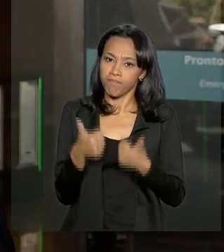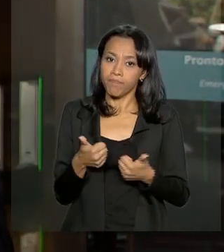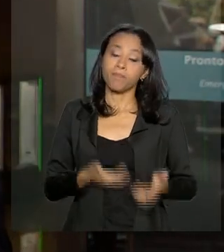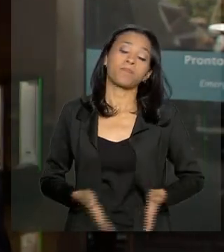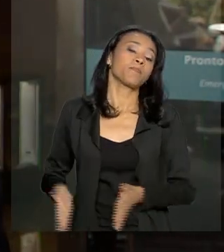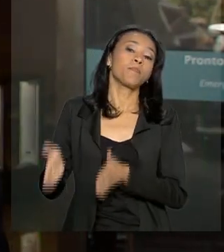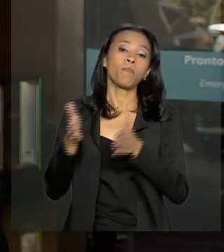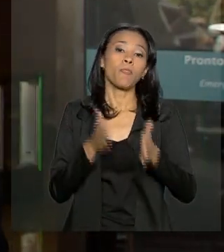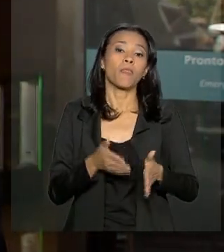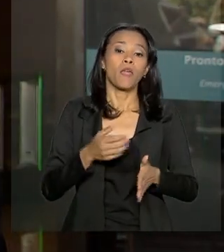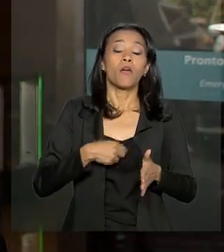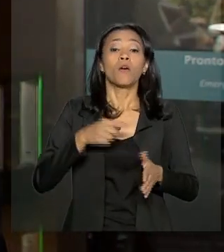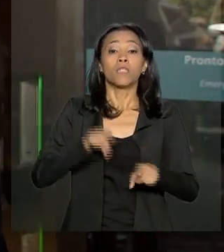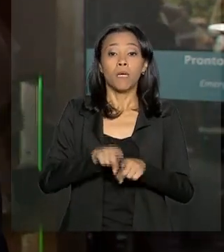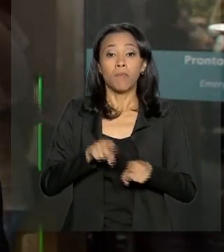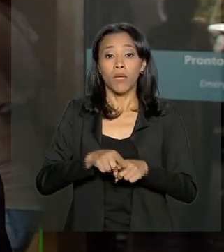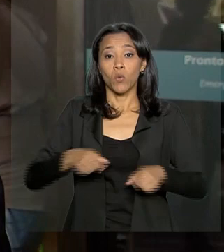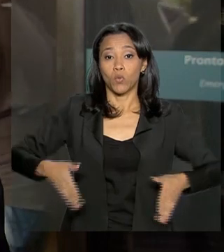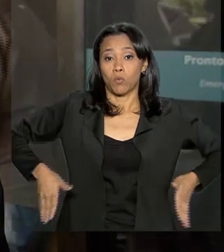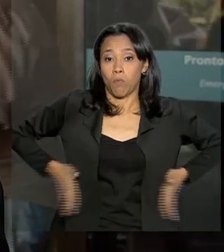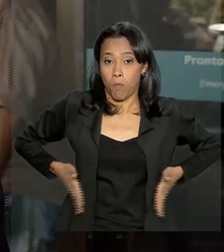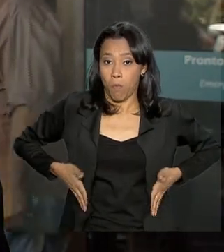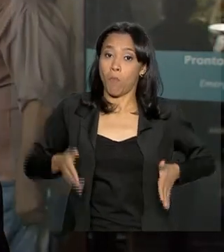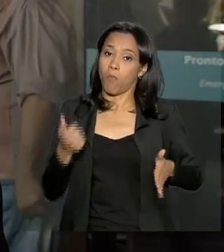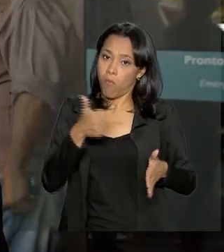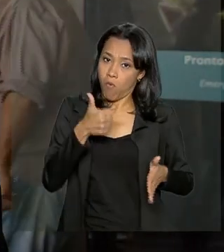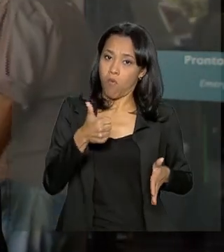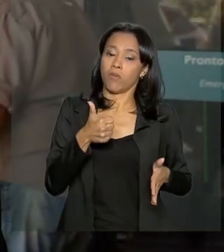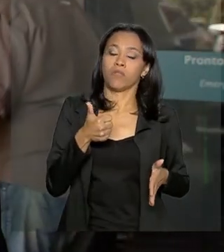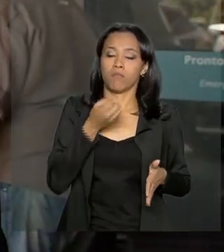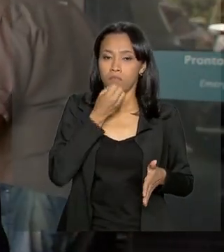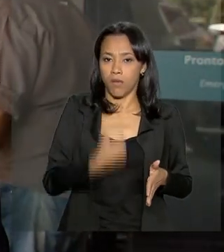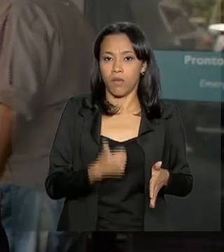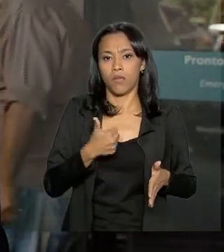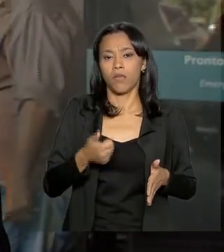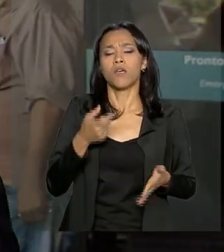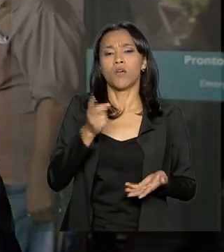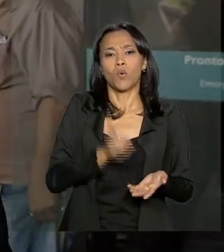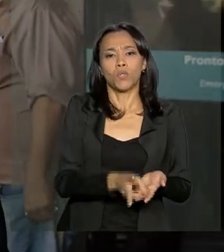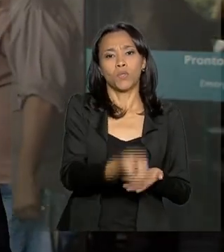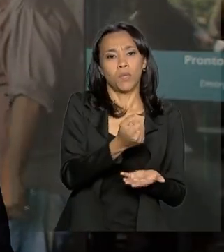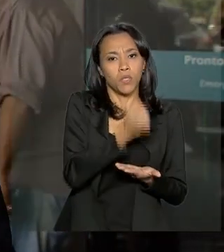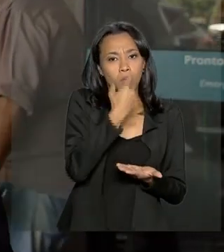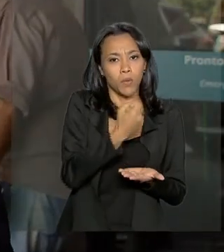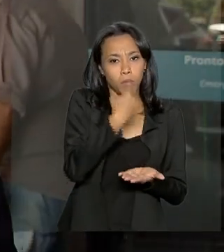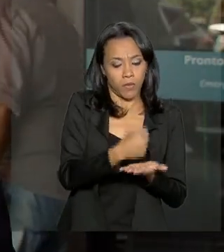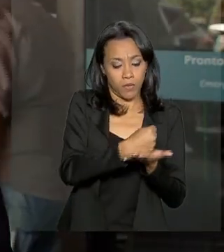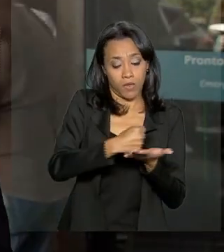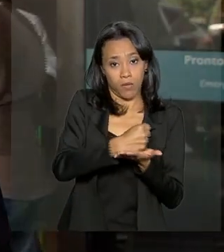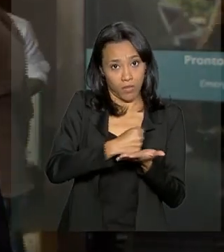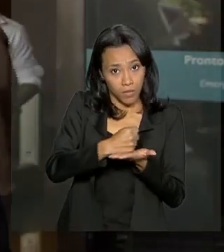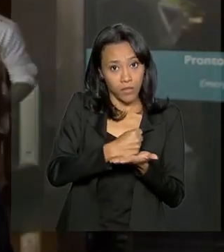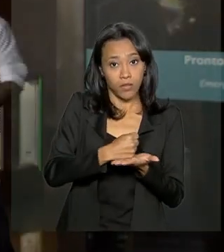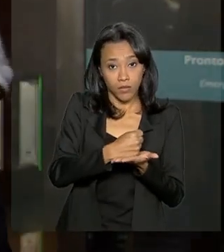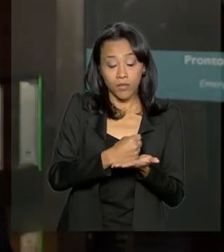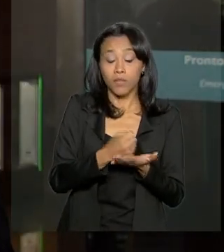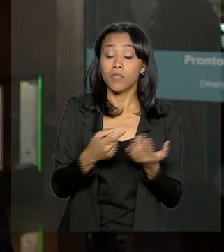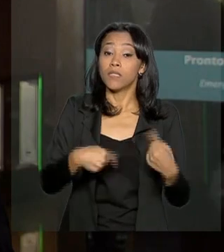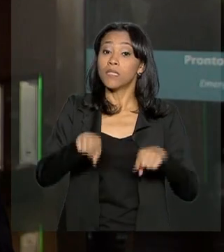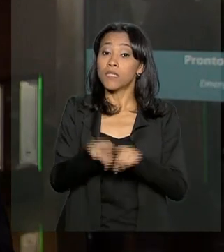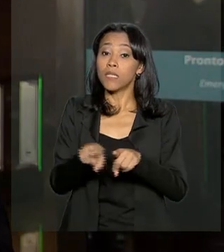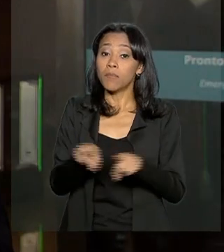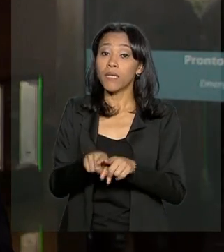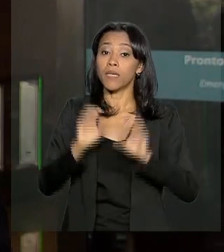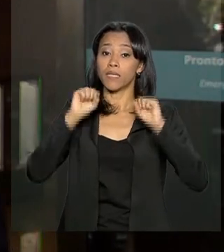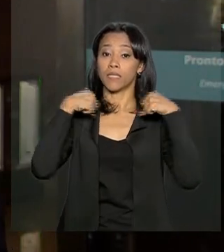pulmonar apresenta melhora significativa, o presidente segue recebendo antibióticos por meio de soro e faz também